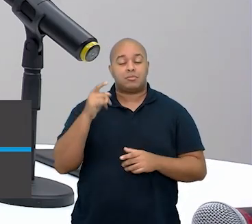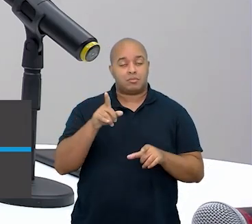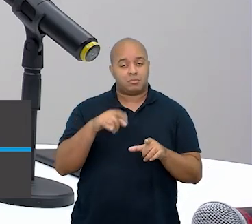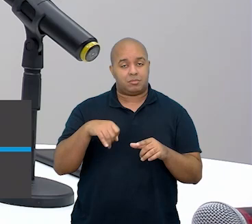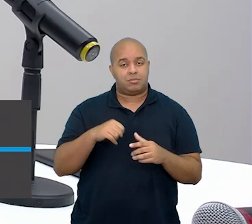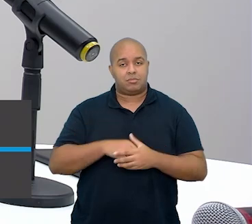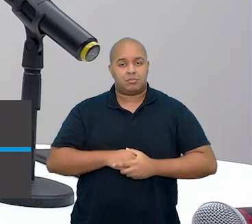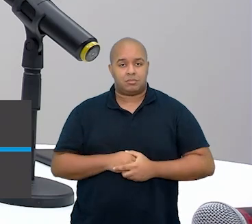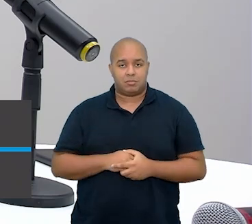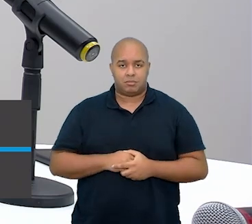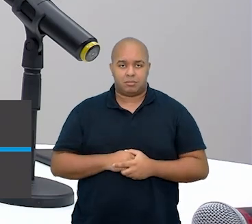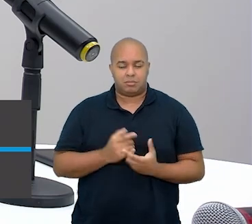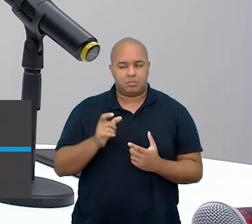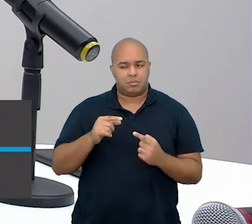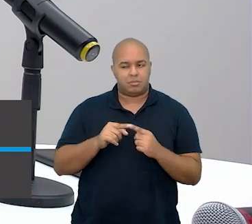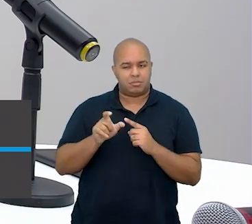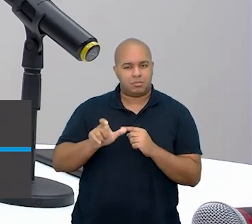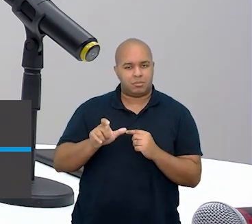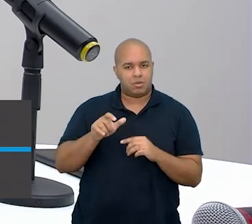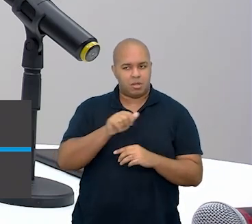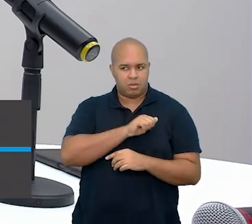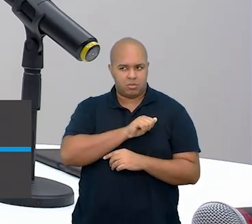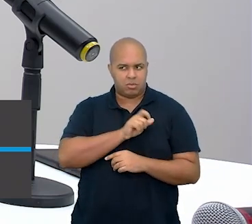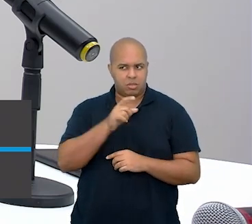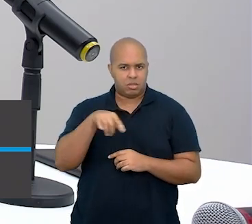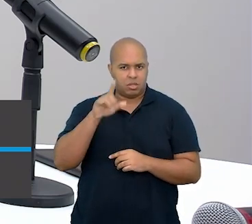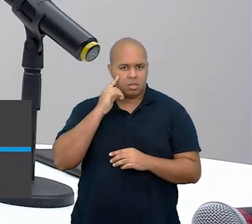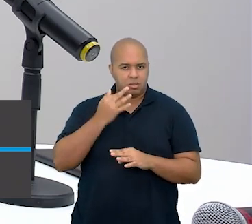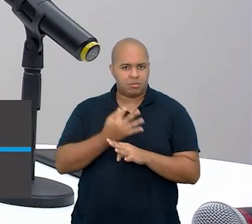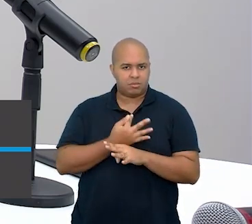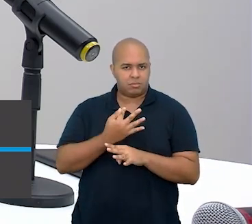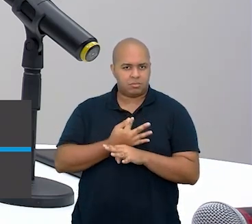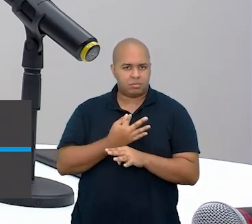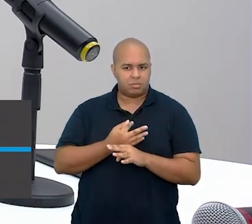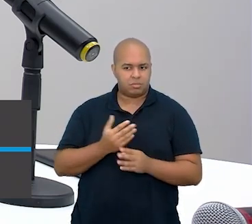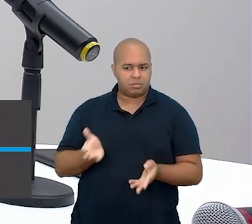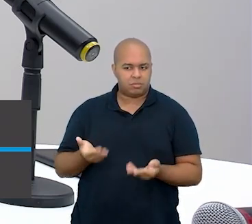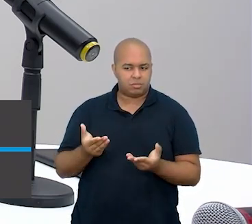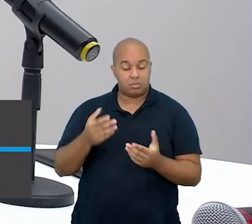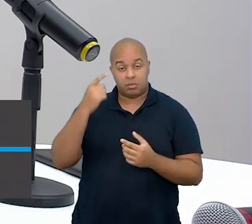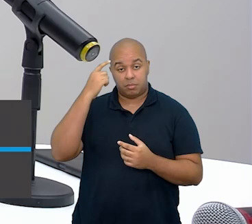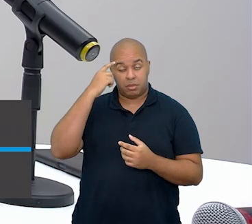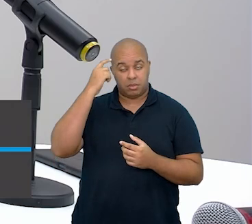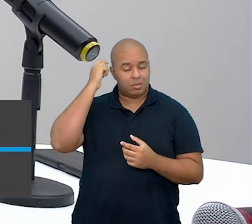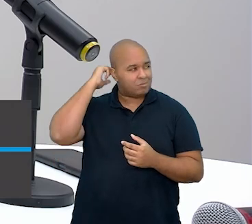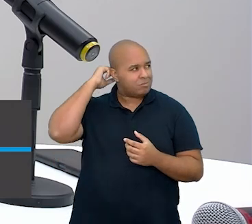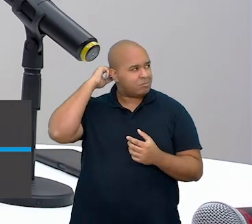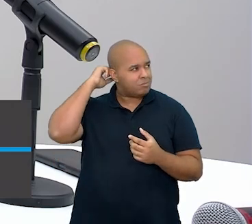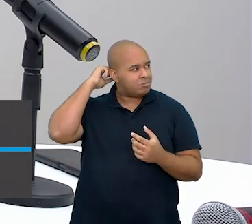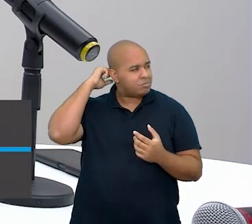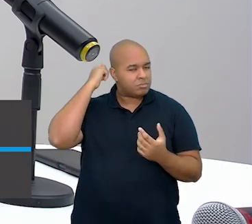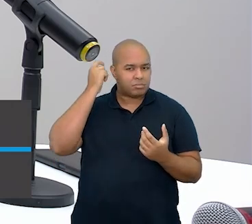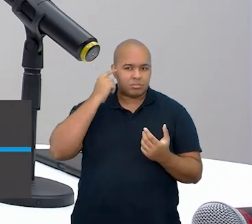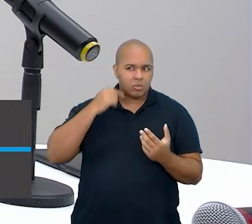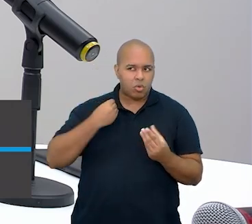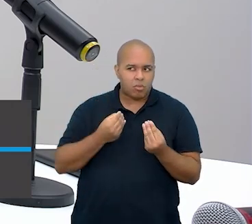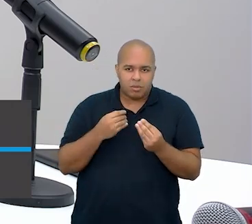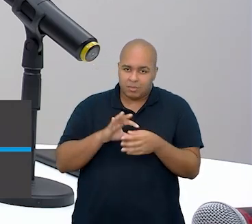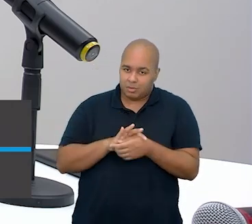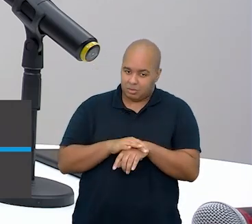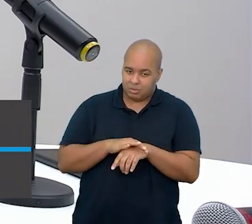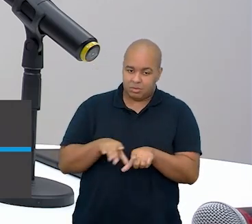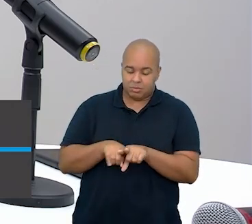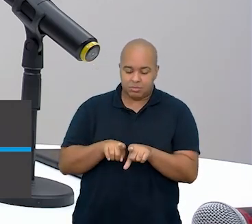mesmo. Nesse caso, o estudante está constantemente estimulado a pensar, tornando-se mais seguro